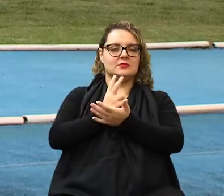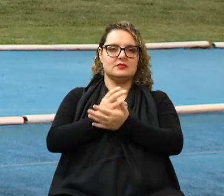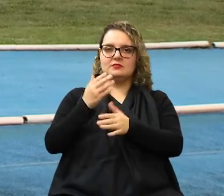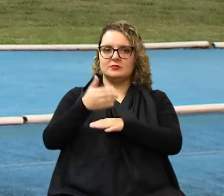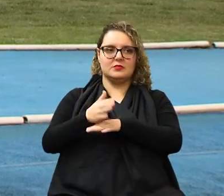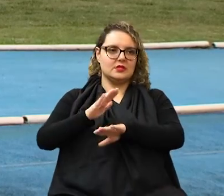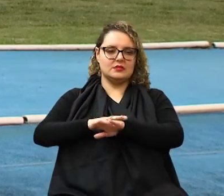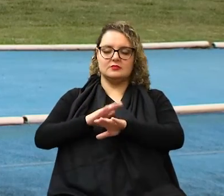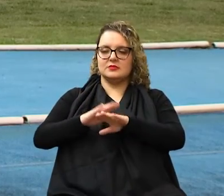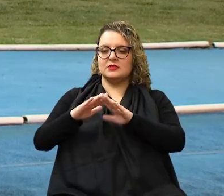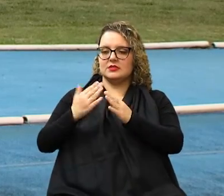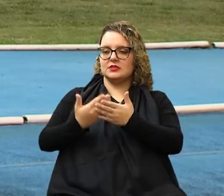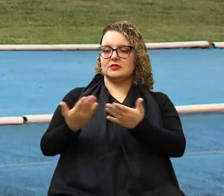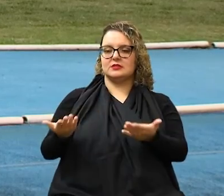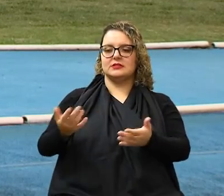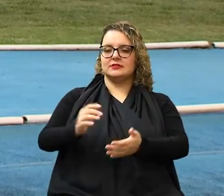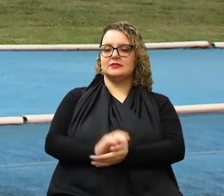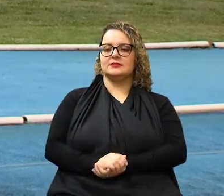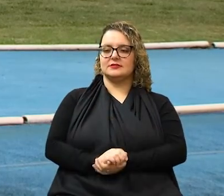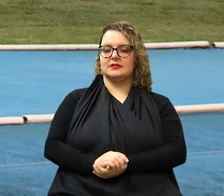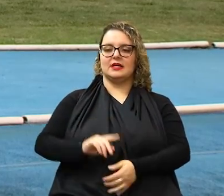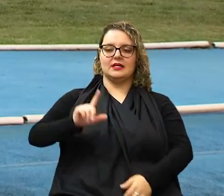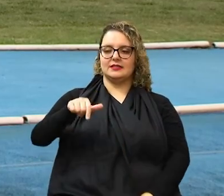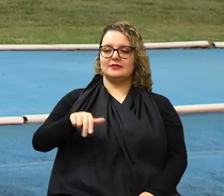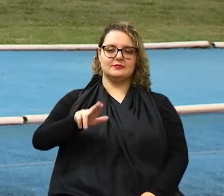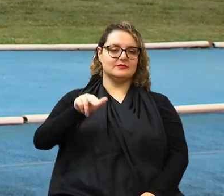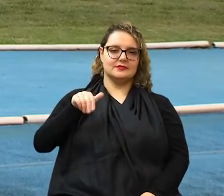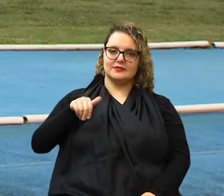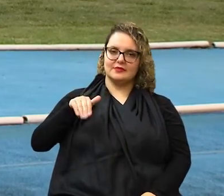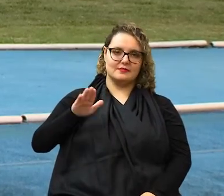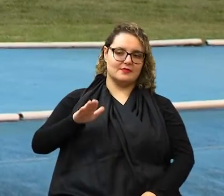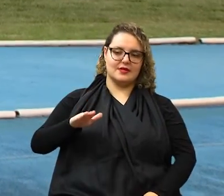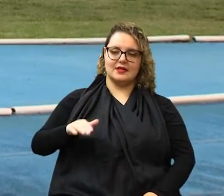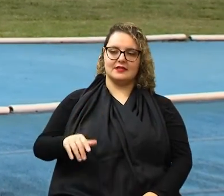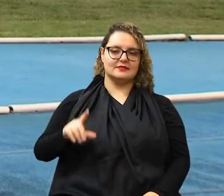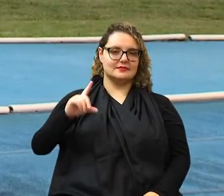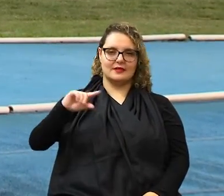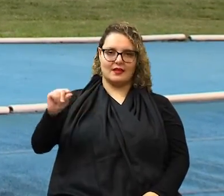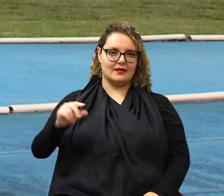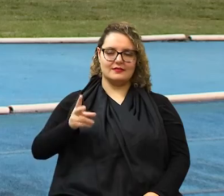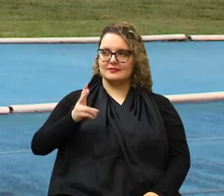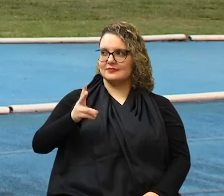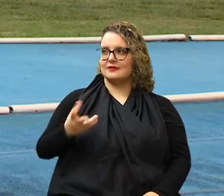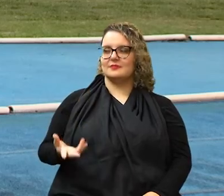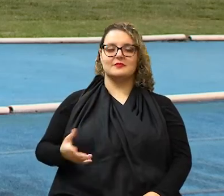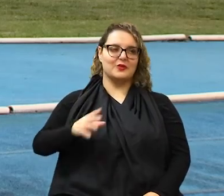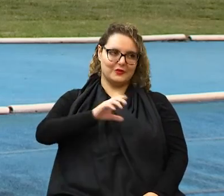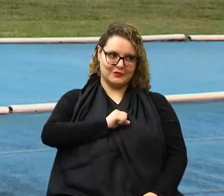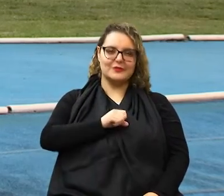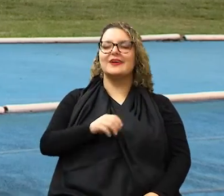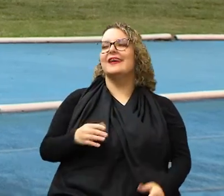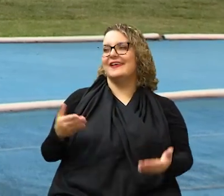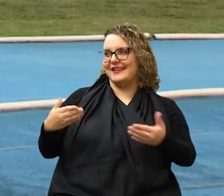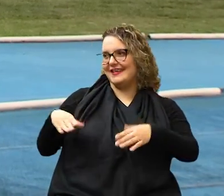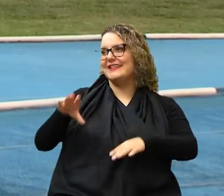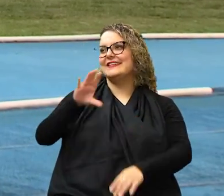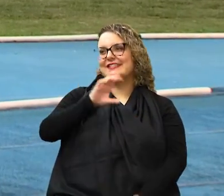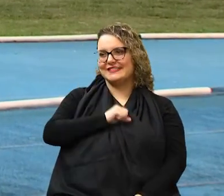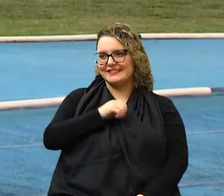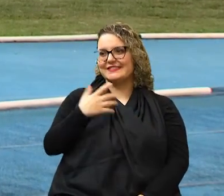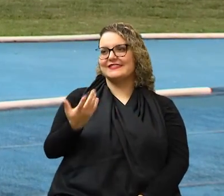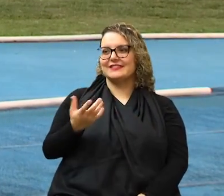todas as atividades da escola e etc. E aí, depois disso, eu nunca mais saí do atletismo, estou aí até hoje. Pegou gosto? Peguei